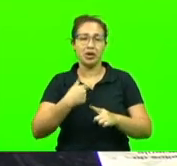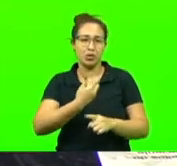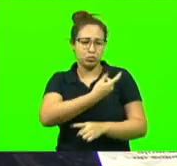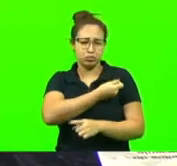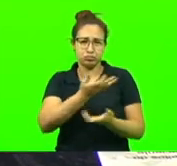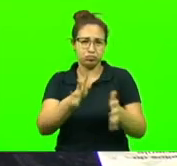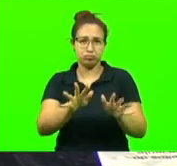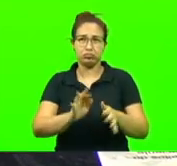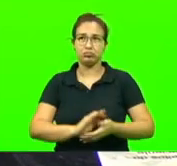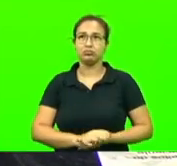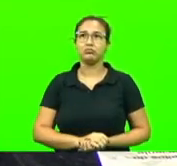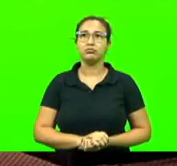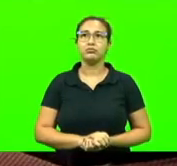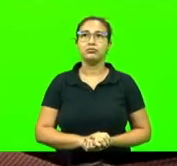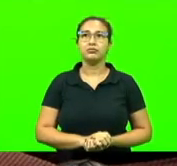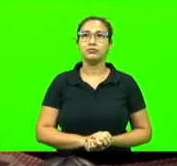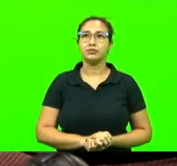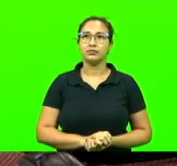tomar. Deputado,